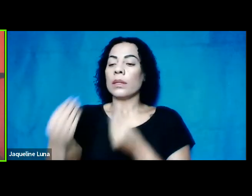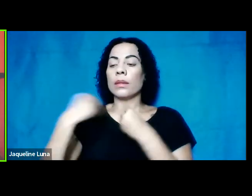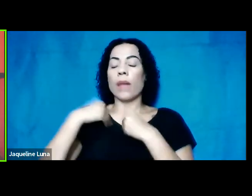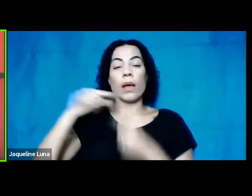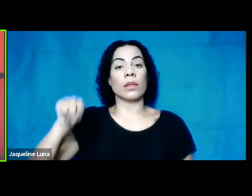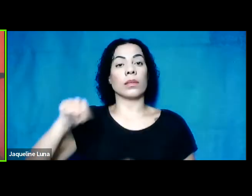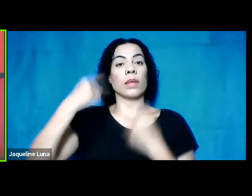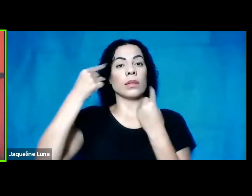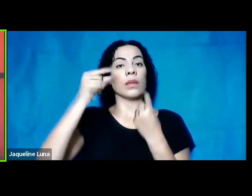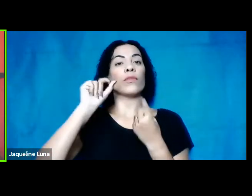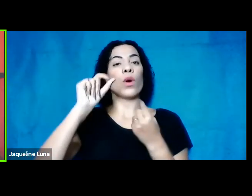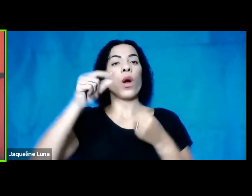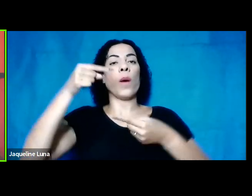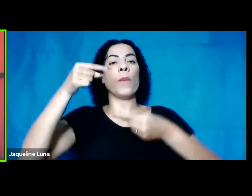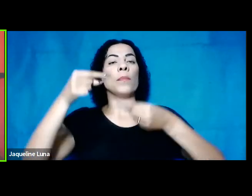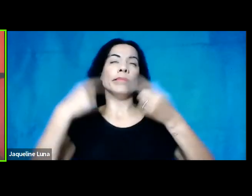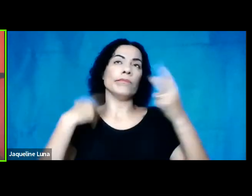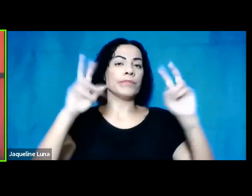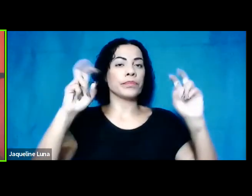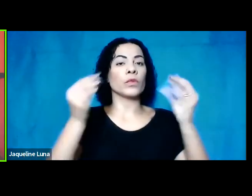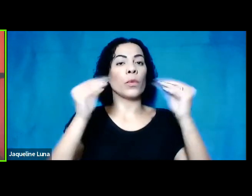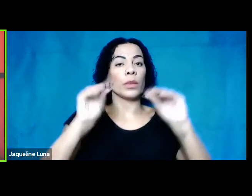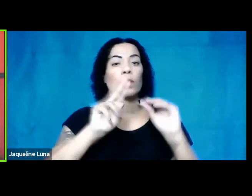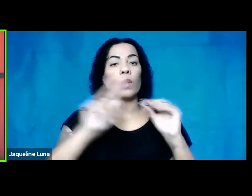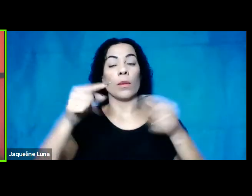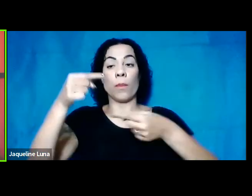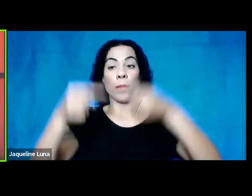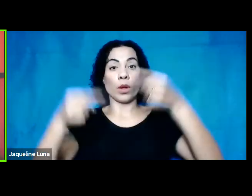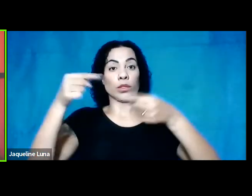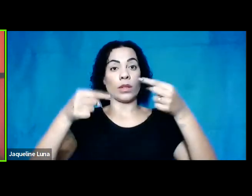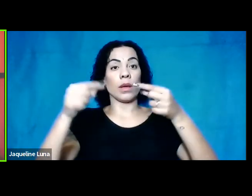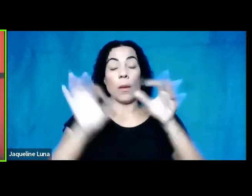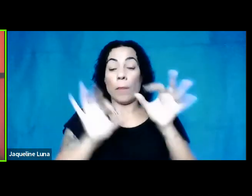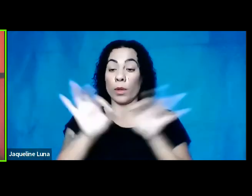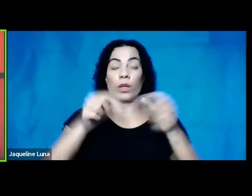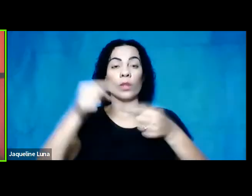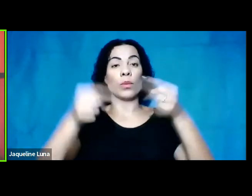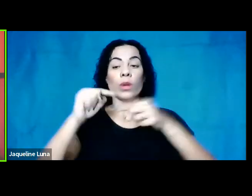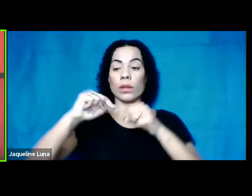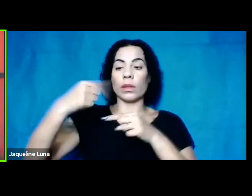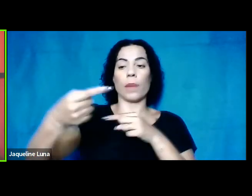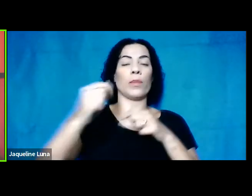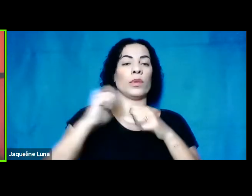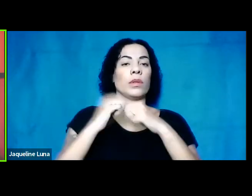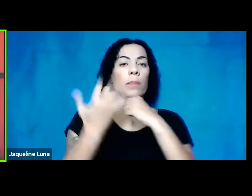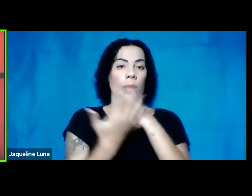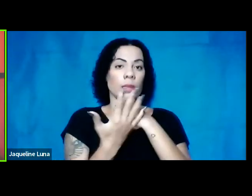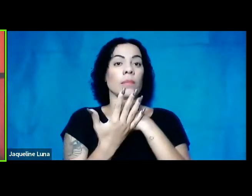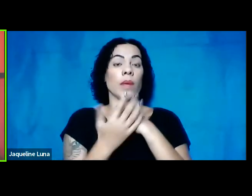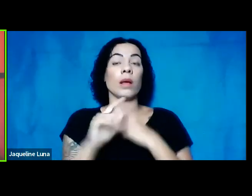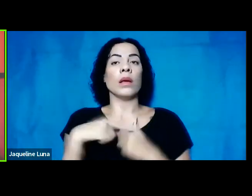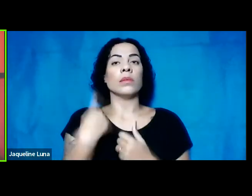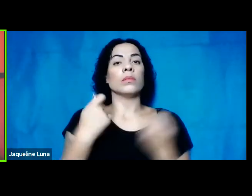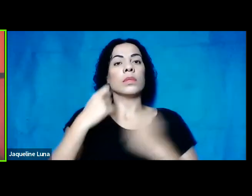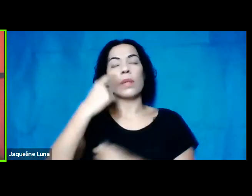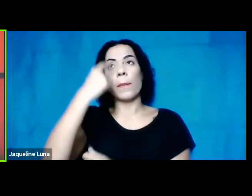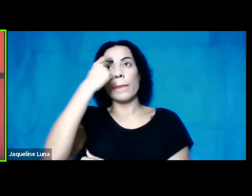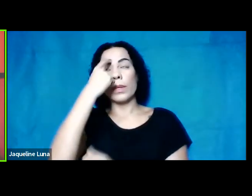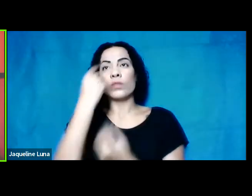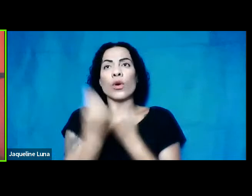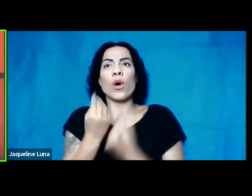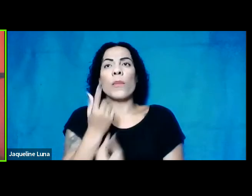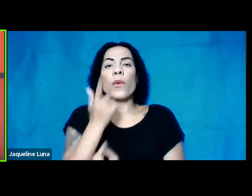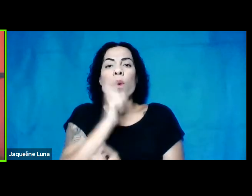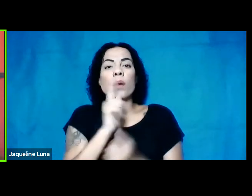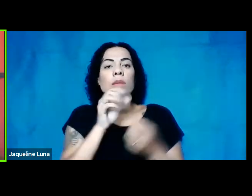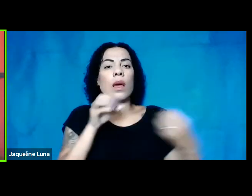projeto político-comunicacional pós-pandemia, sabe? Que a gente precisa enfrentar. Que é pensar como é que a gente consegue se aproximar, ampliar